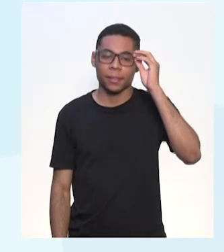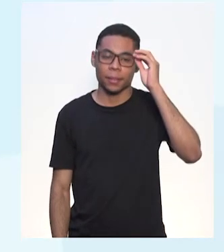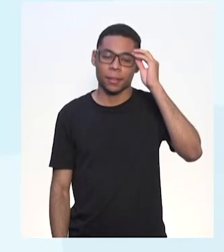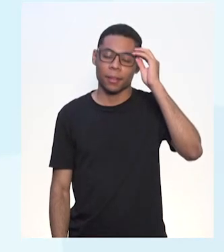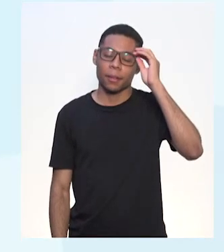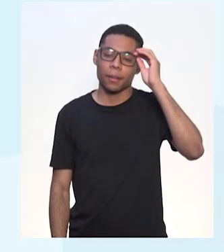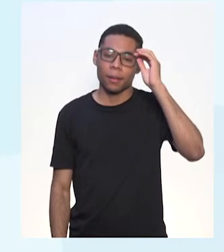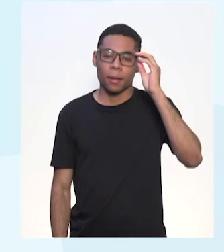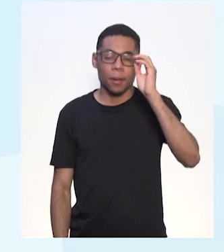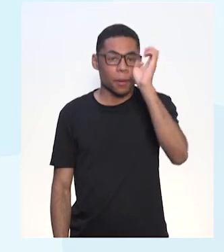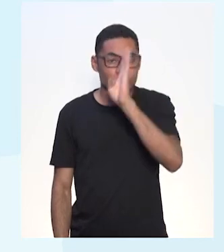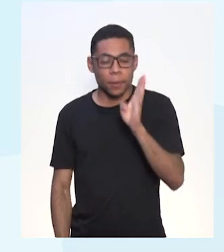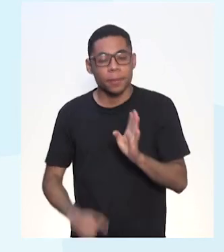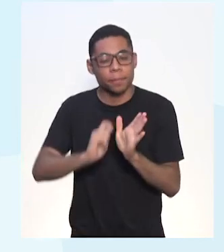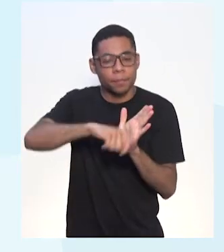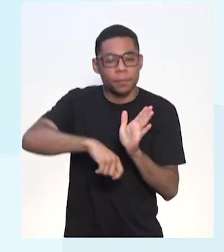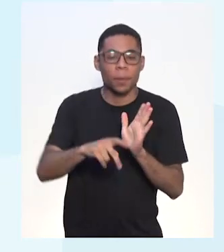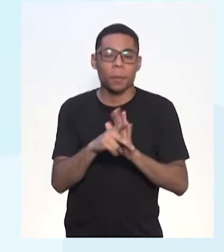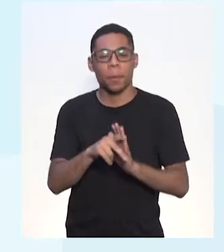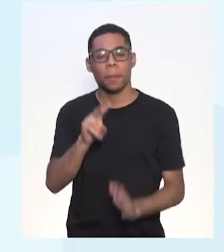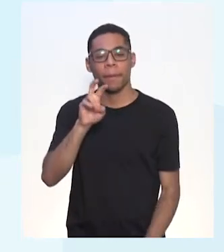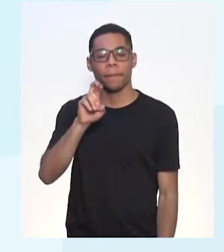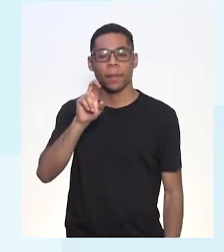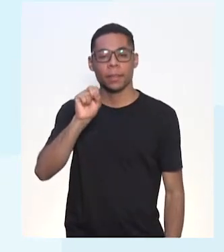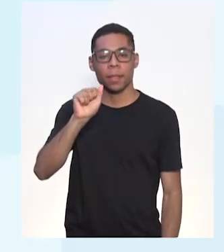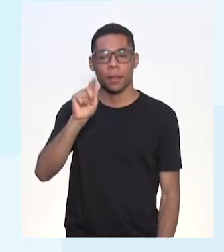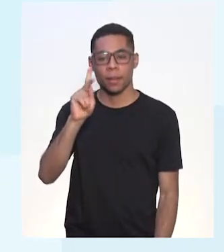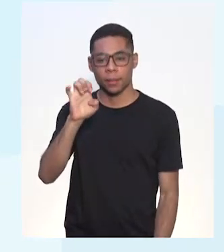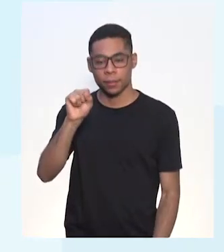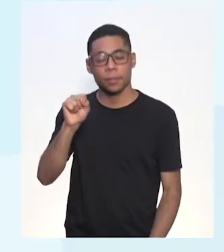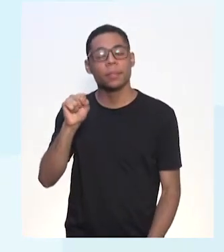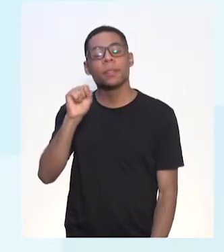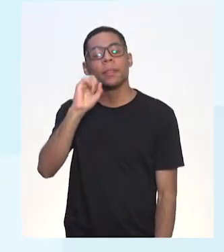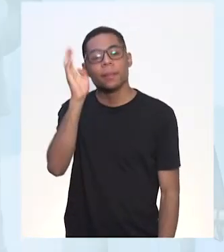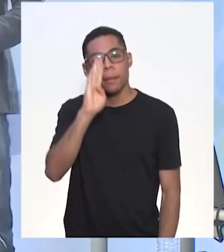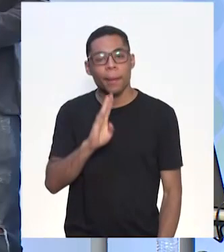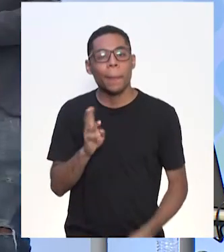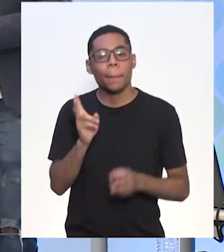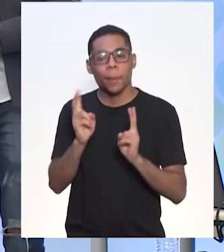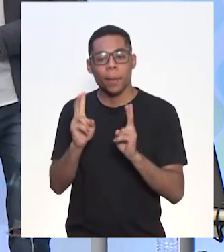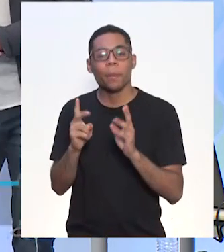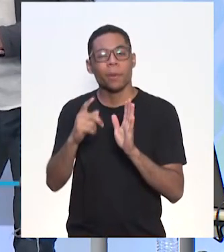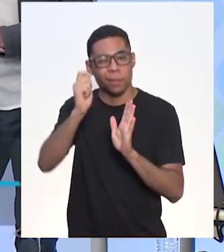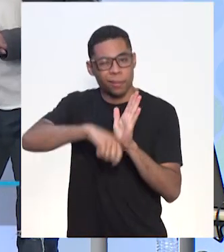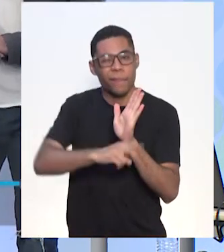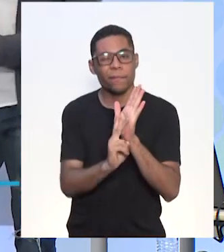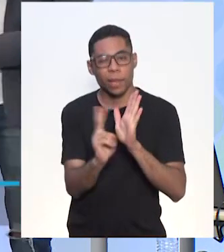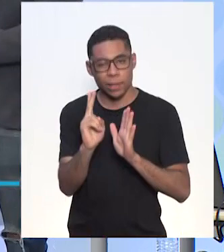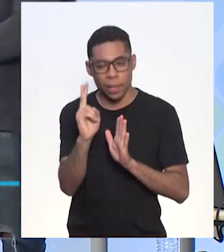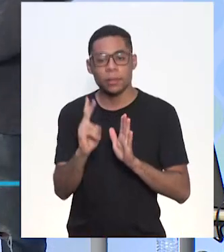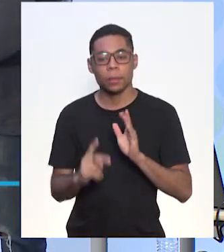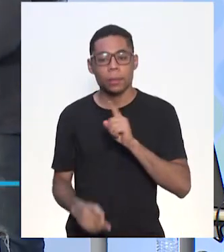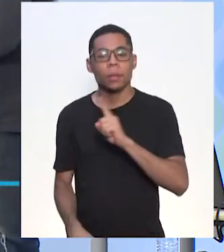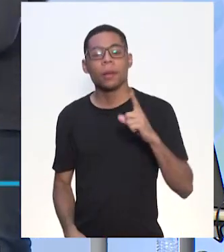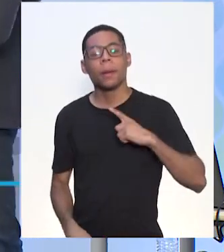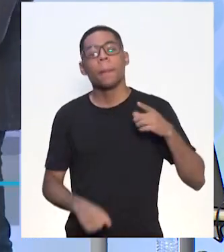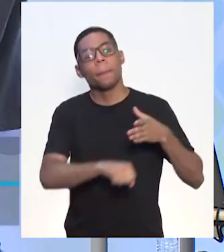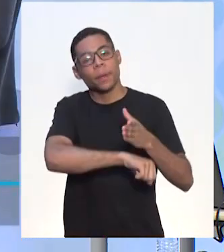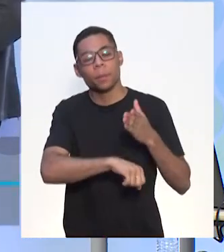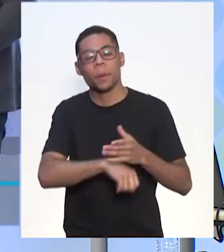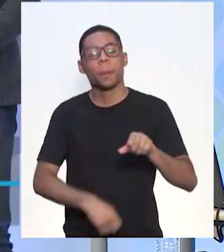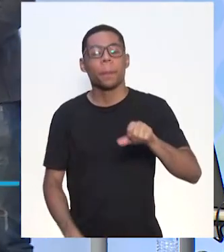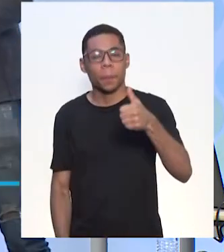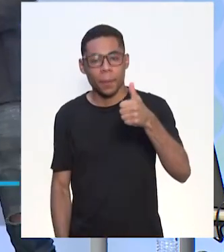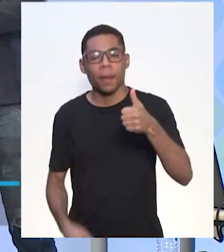assinou o Tratado de Versalhes, o Brasil, ainda que de uma forma só com cumprimentos, também participou da Primeira Guerra